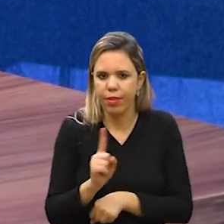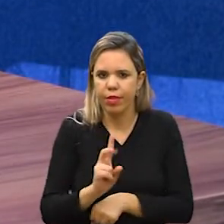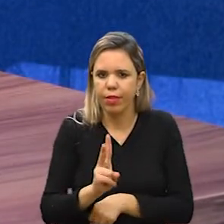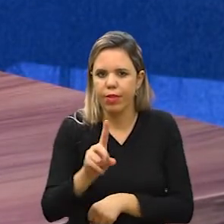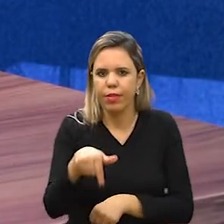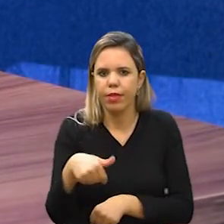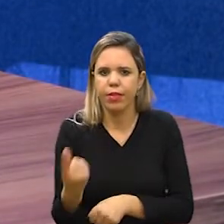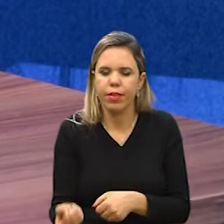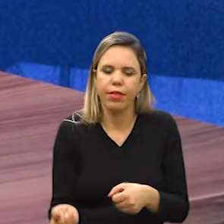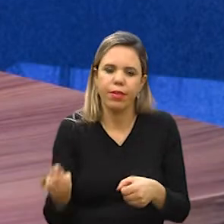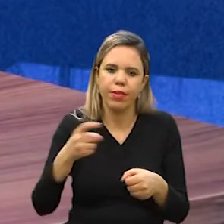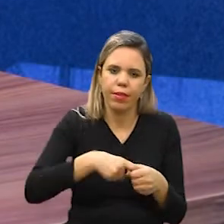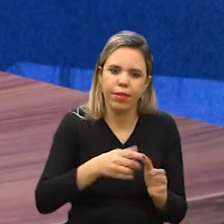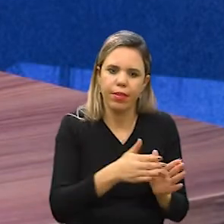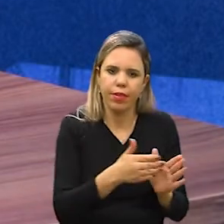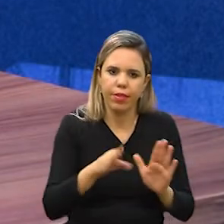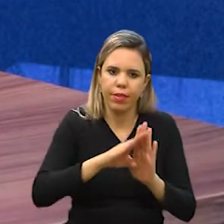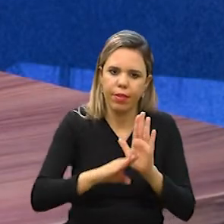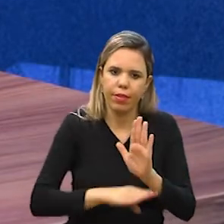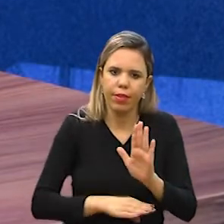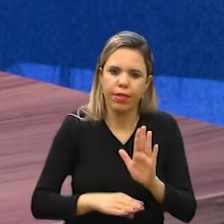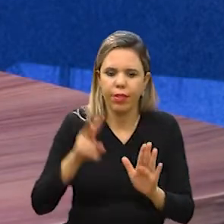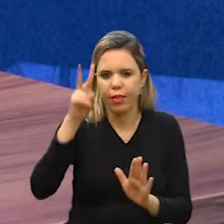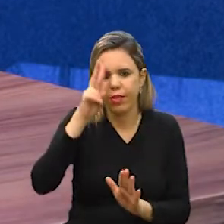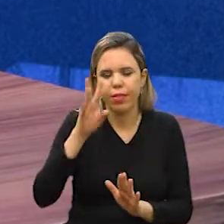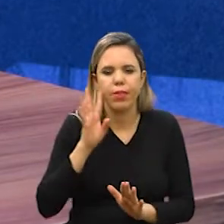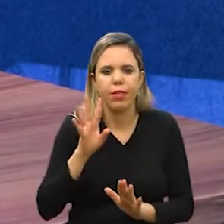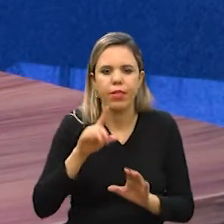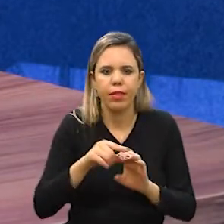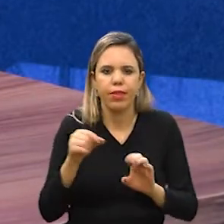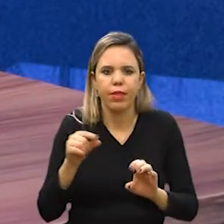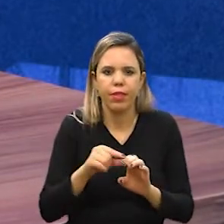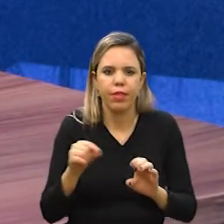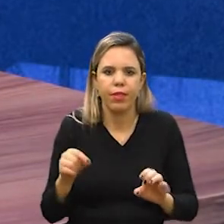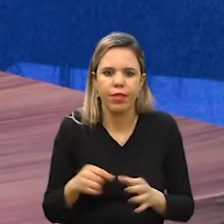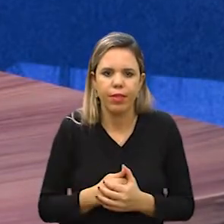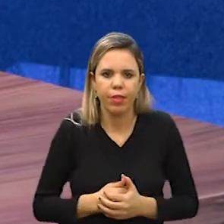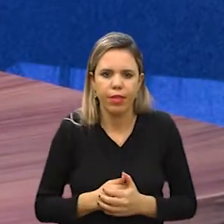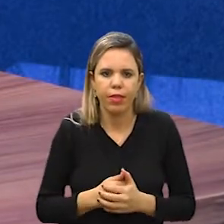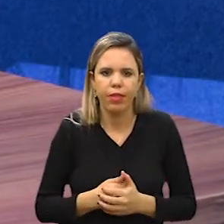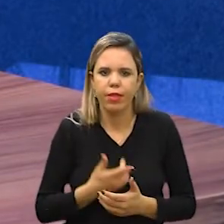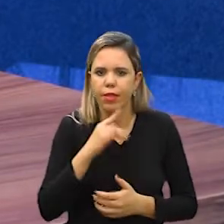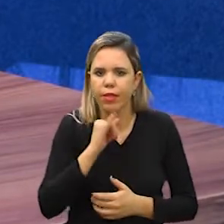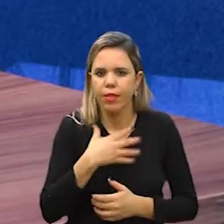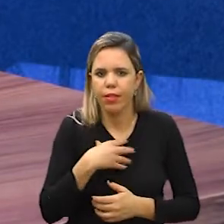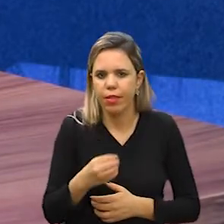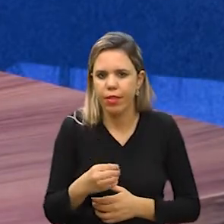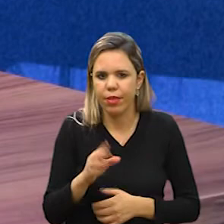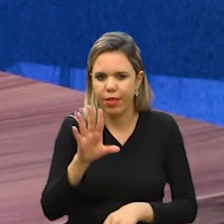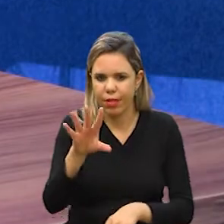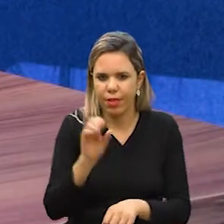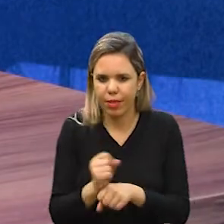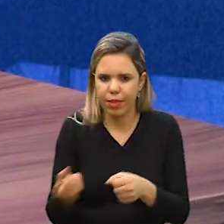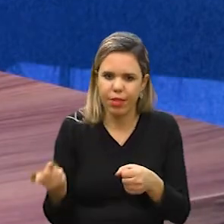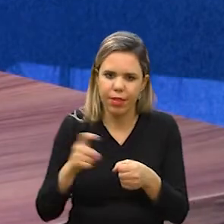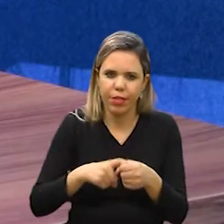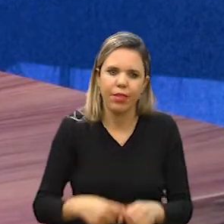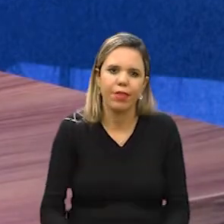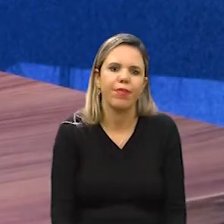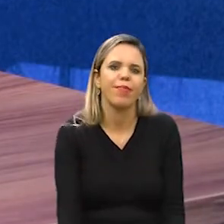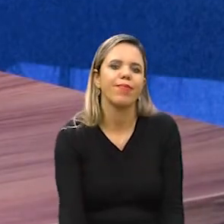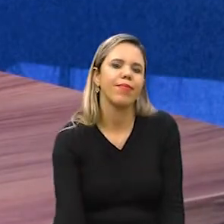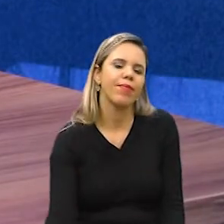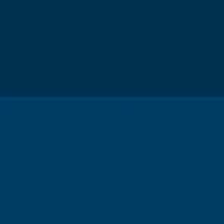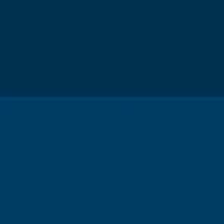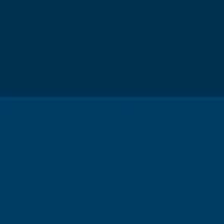por aqui não. Olha, no próximo bloco tem mais uma história de empreendedorismo entre pai e filho. Não sai daí que a gente